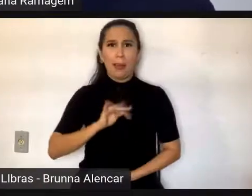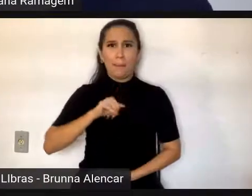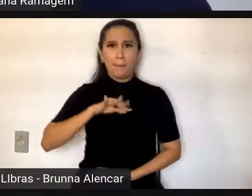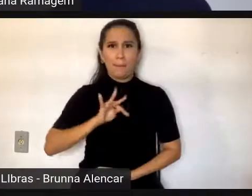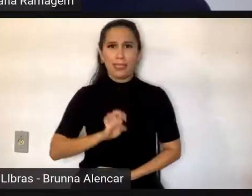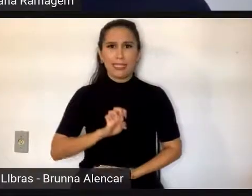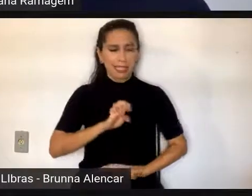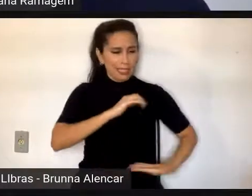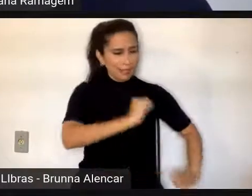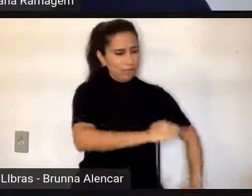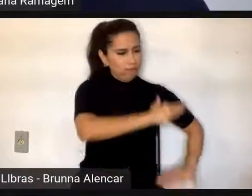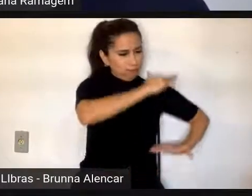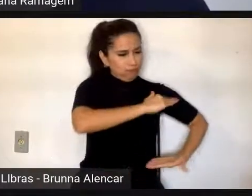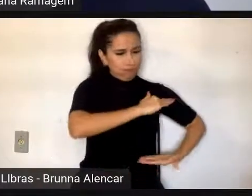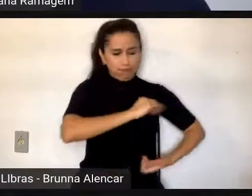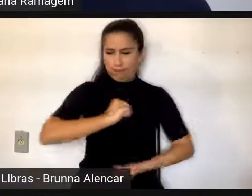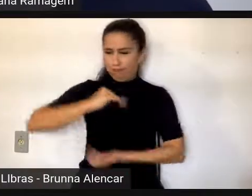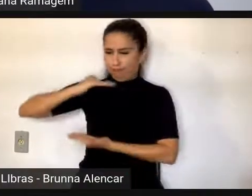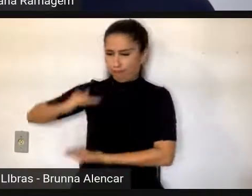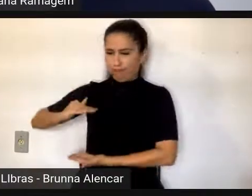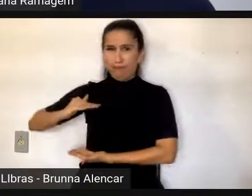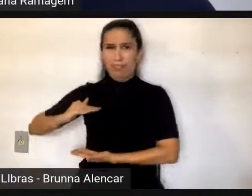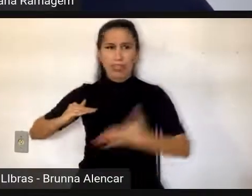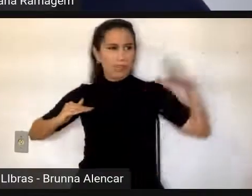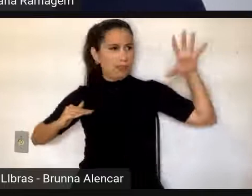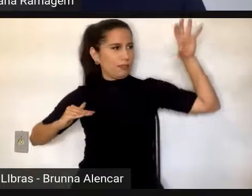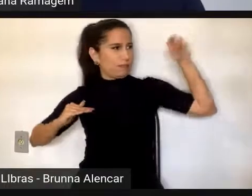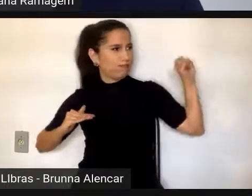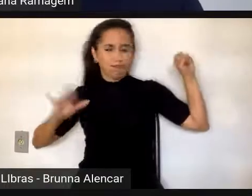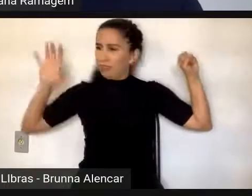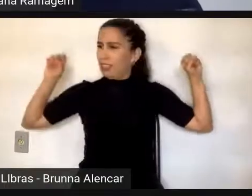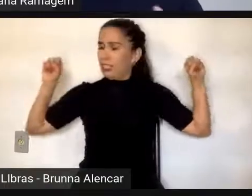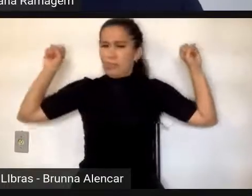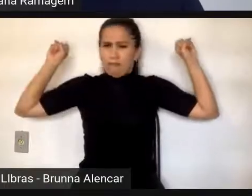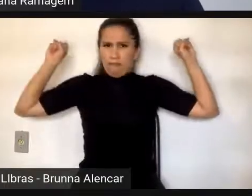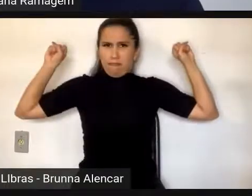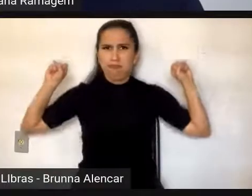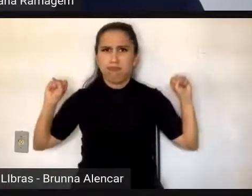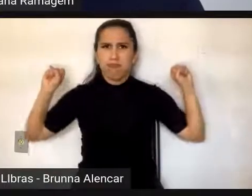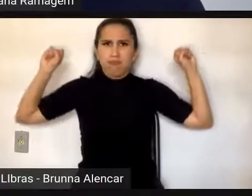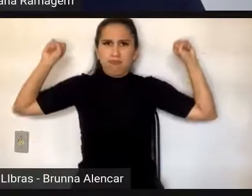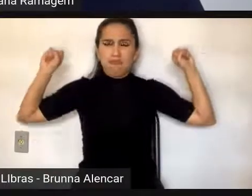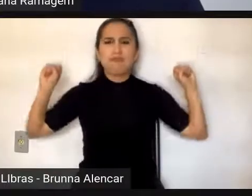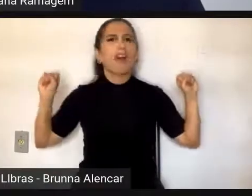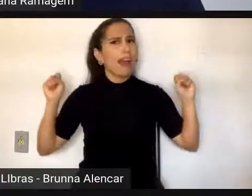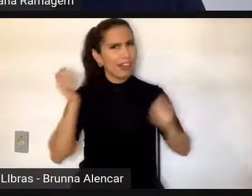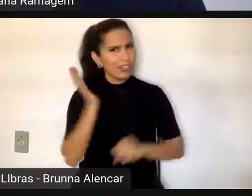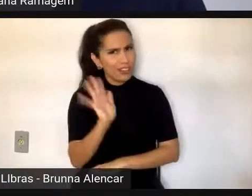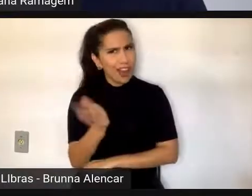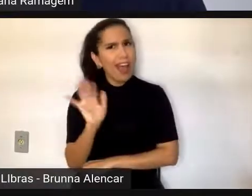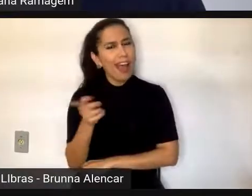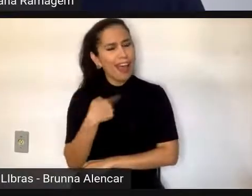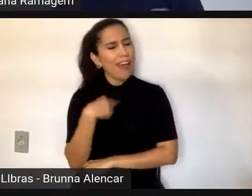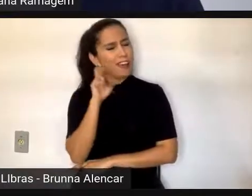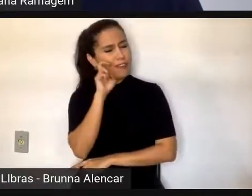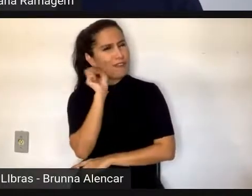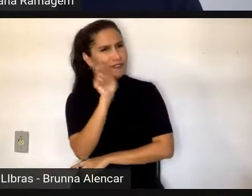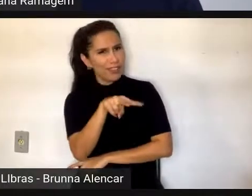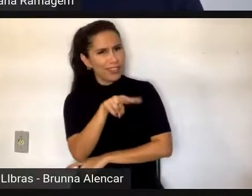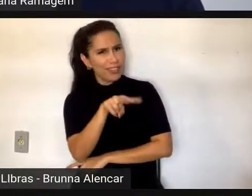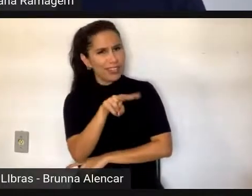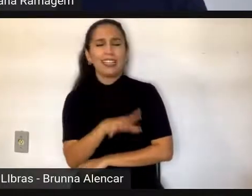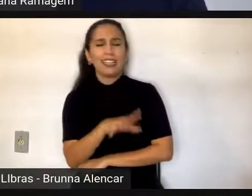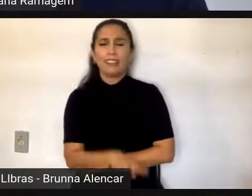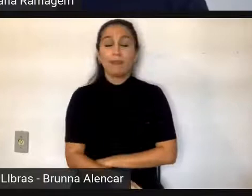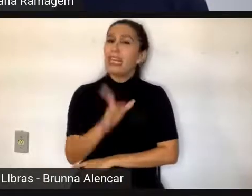fazer exatamente usar como peso, né? Então, existem exemplos que podem ser